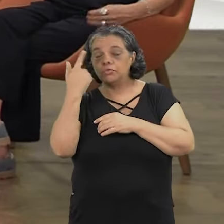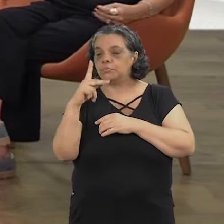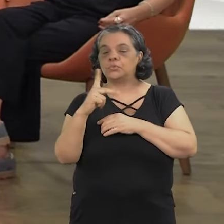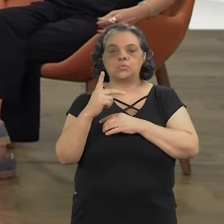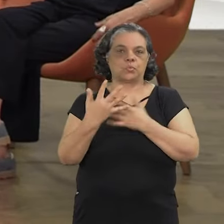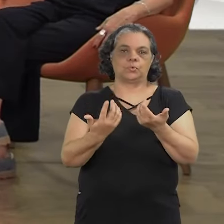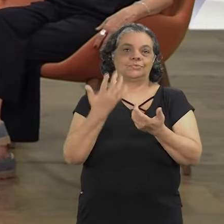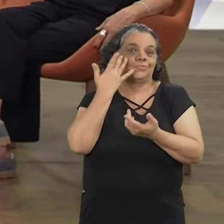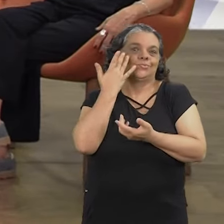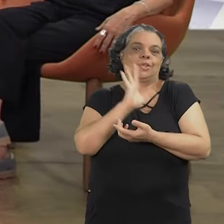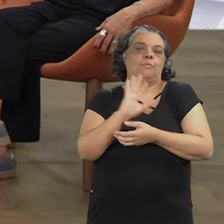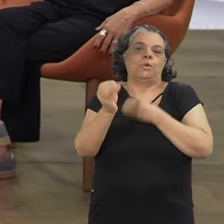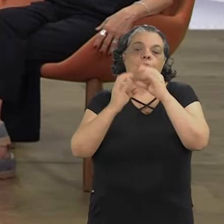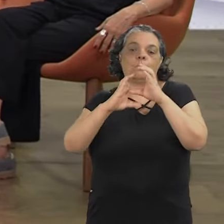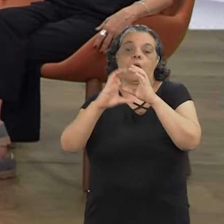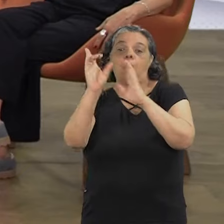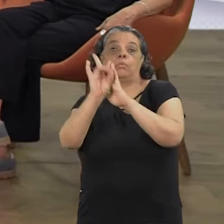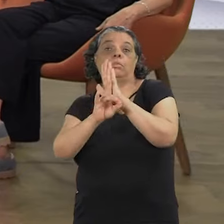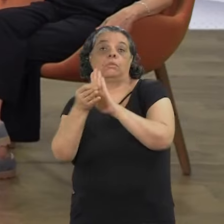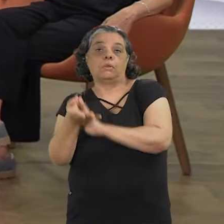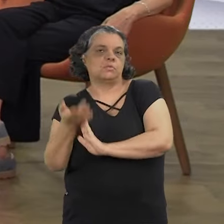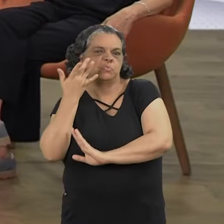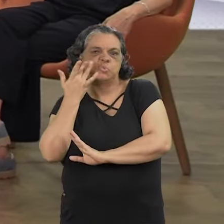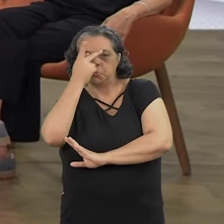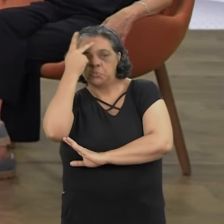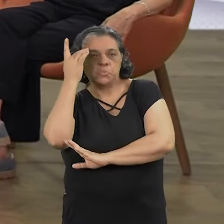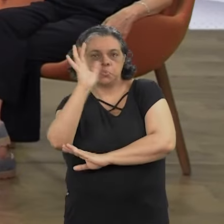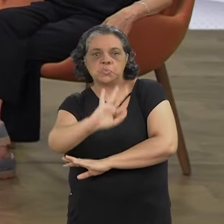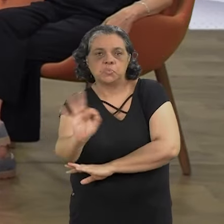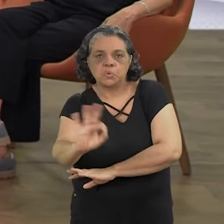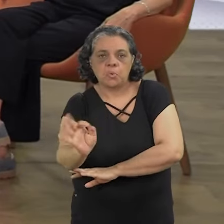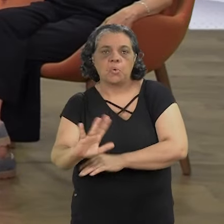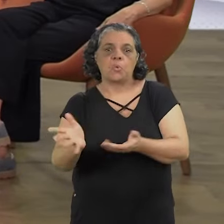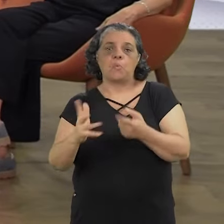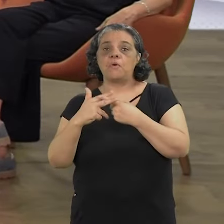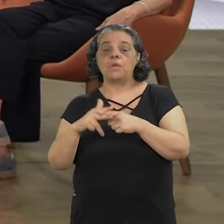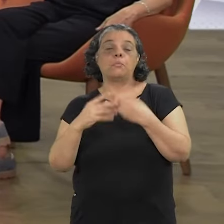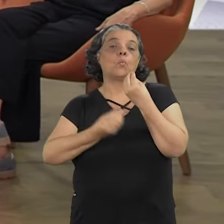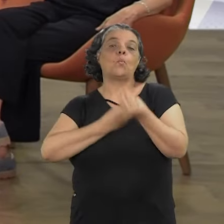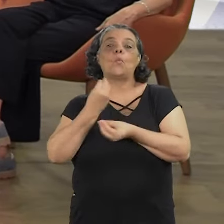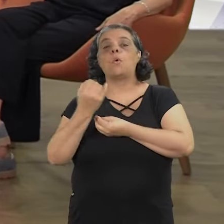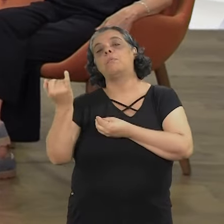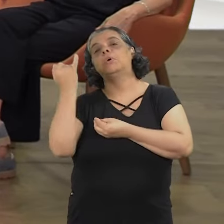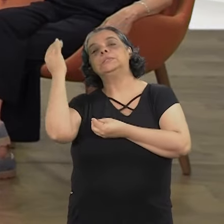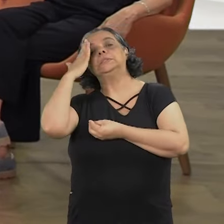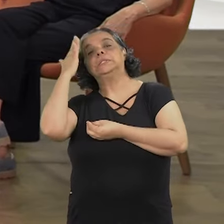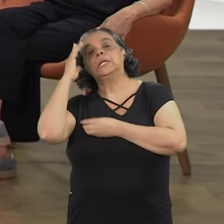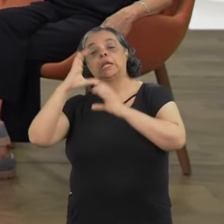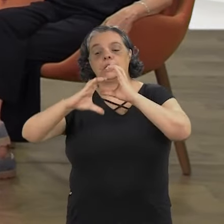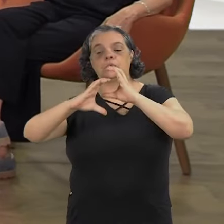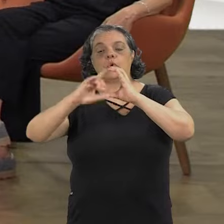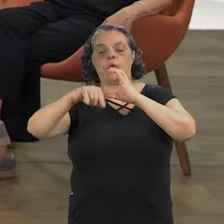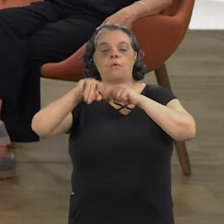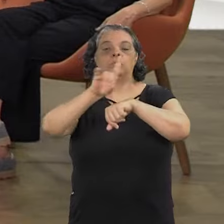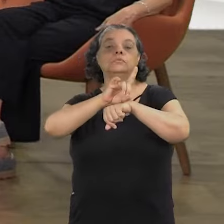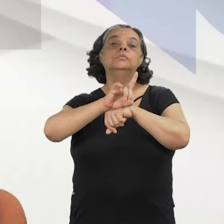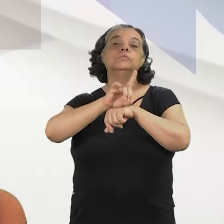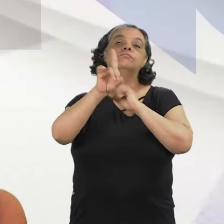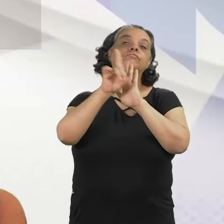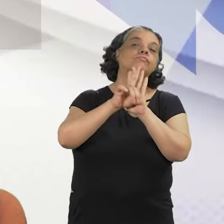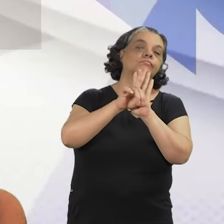né Se olha muito como uma maneira muito de acessório uma ferramenta qual a importância da gente entender que a comunicação é um